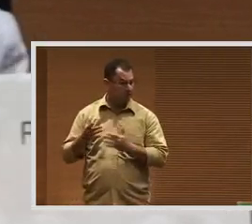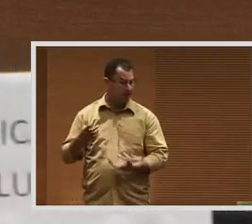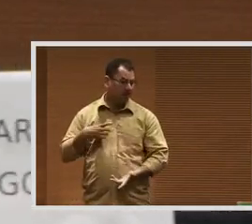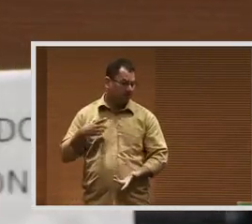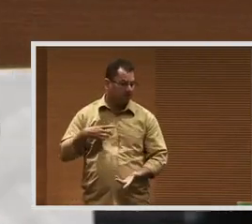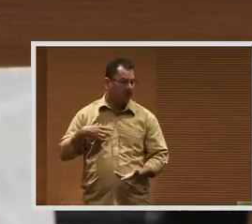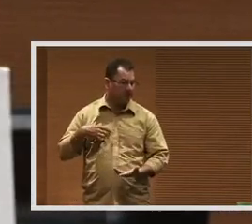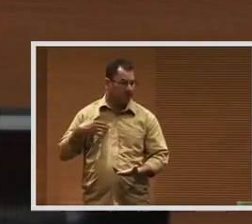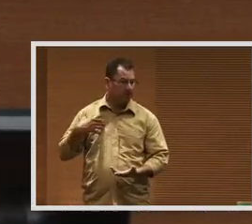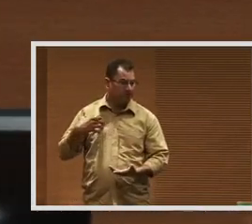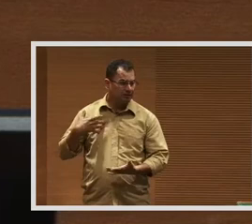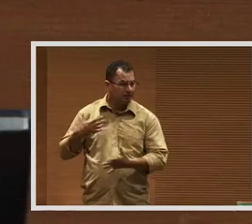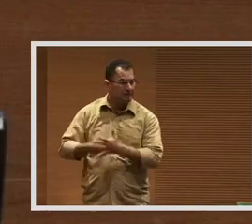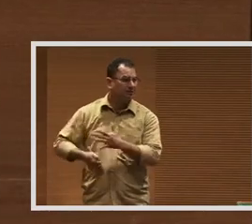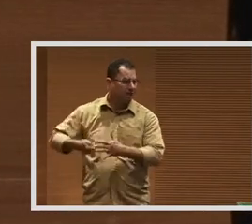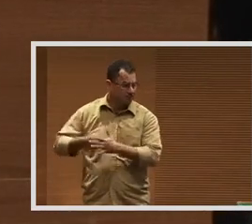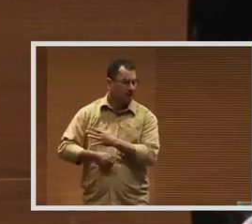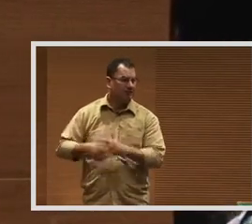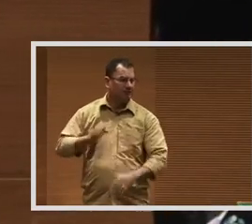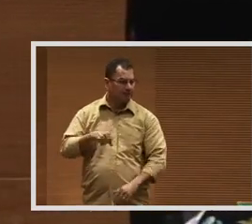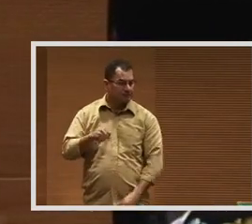esse movimento